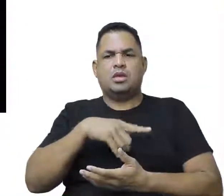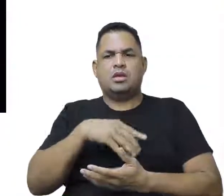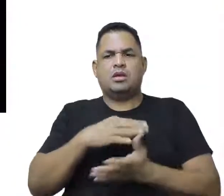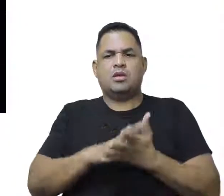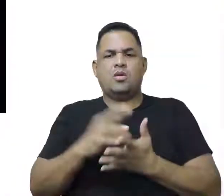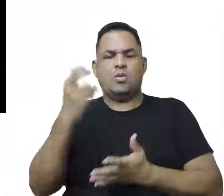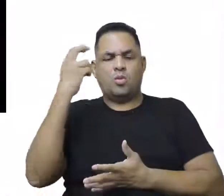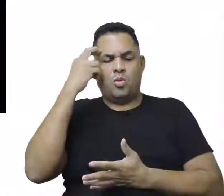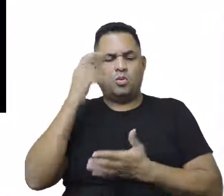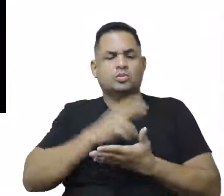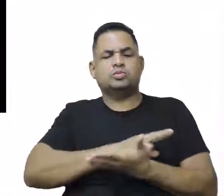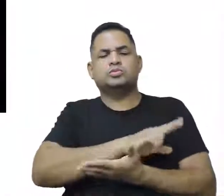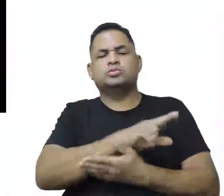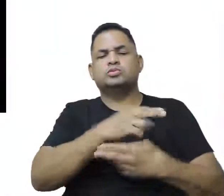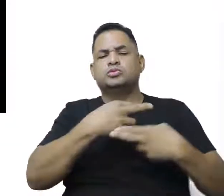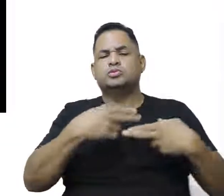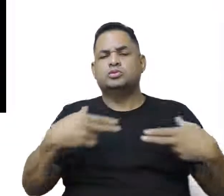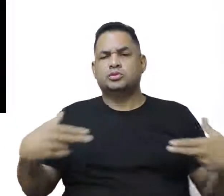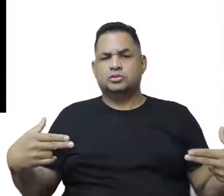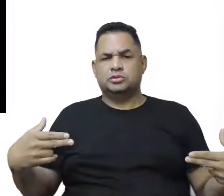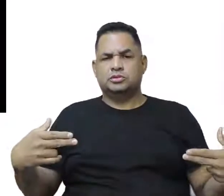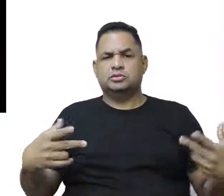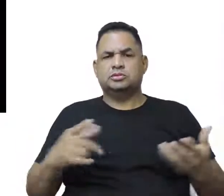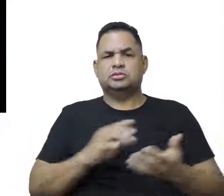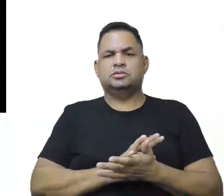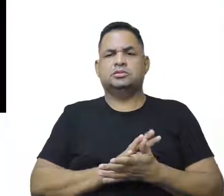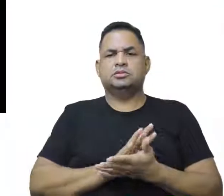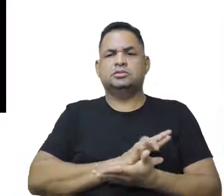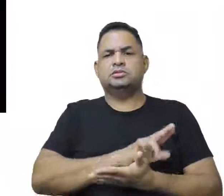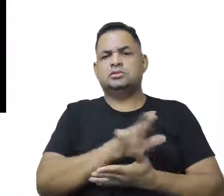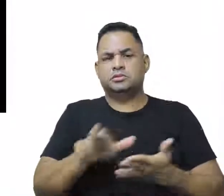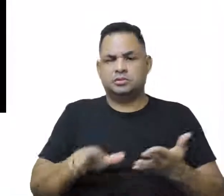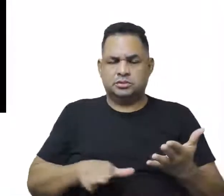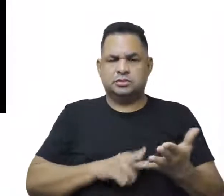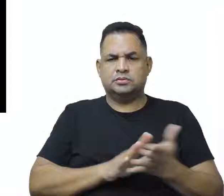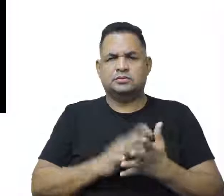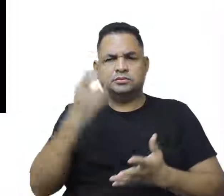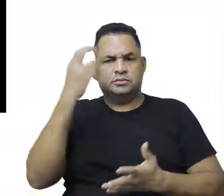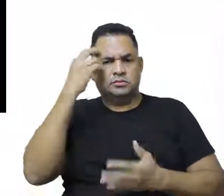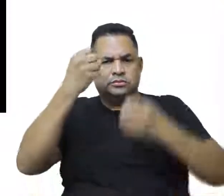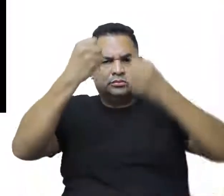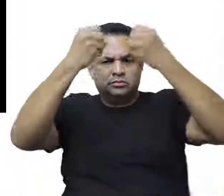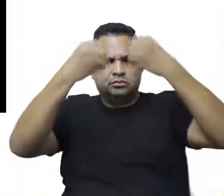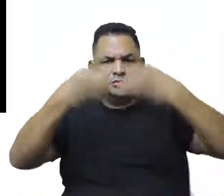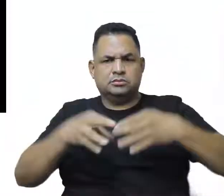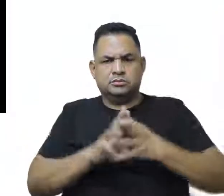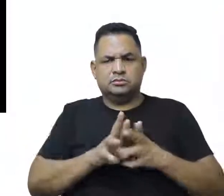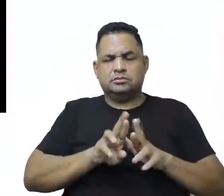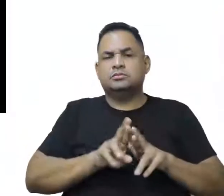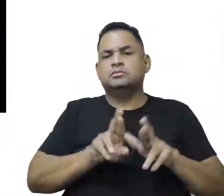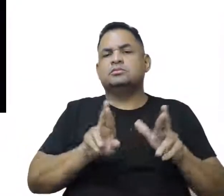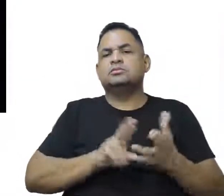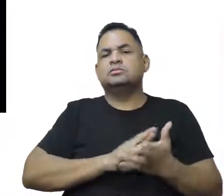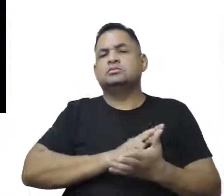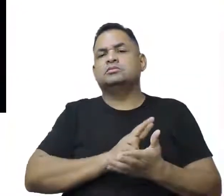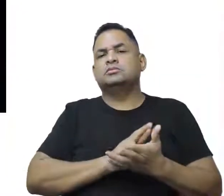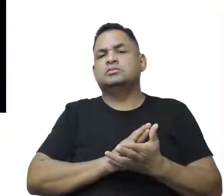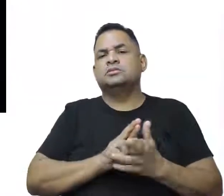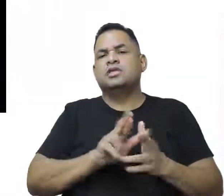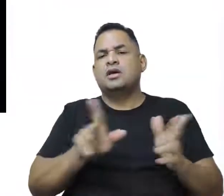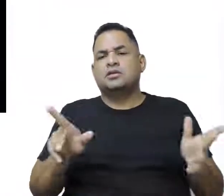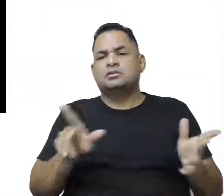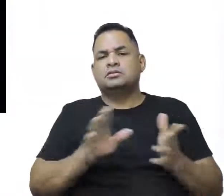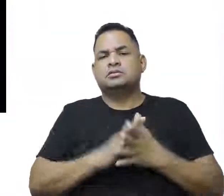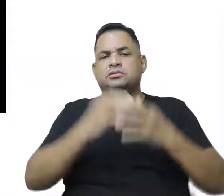e não a cultura. E é essa diversidade cultural que explica as diferenças entre as